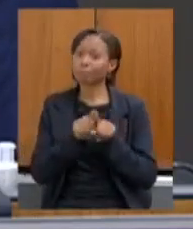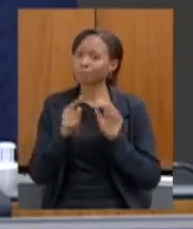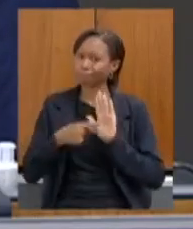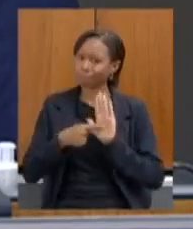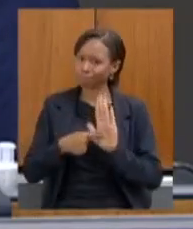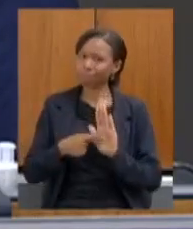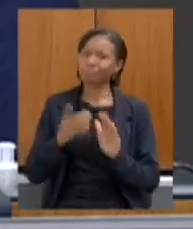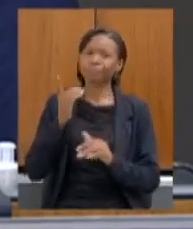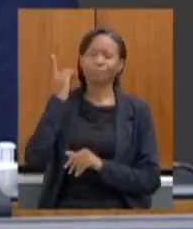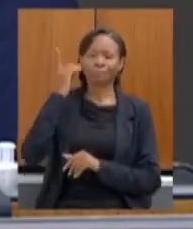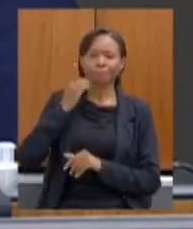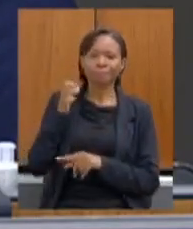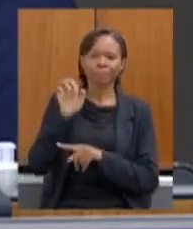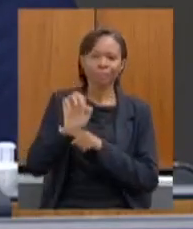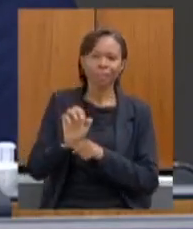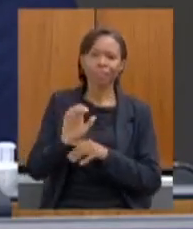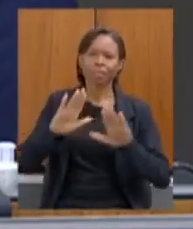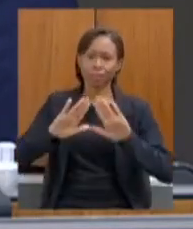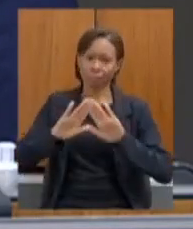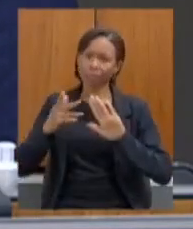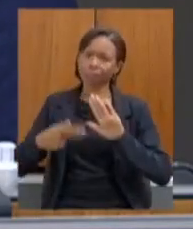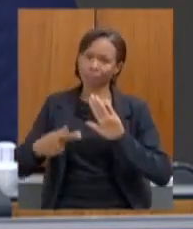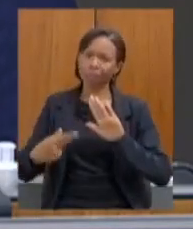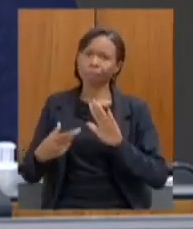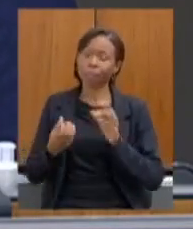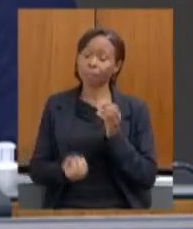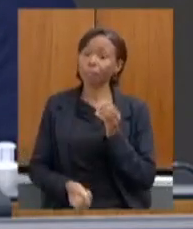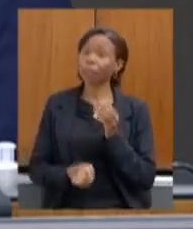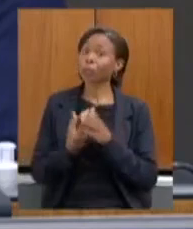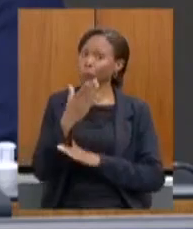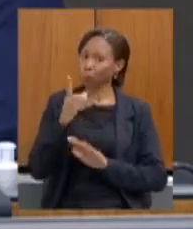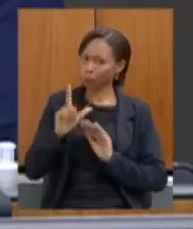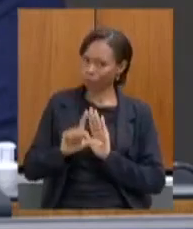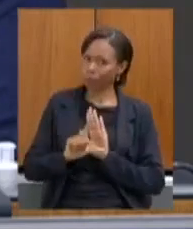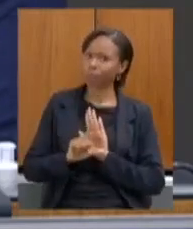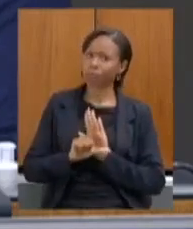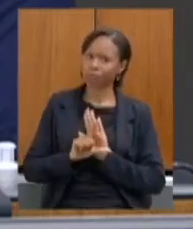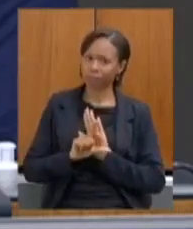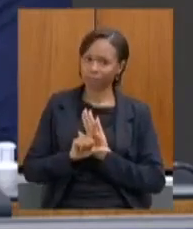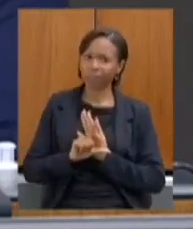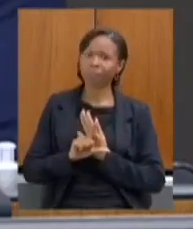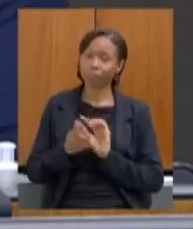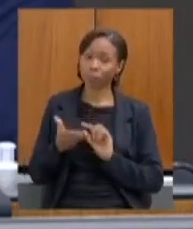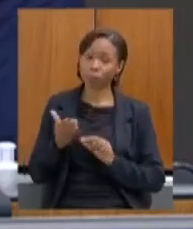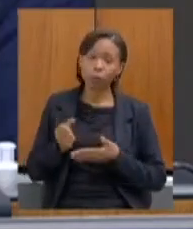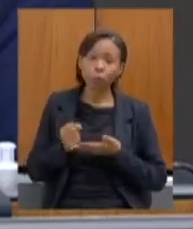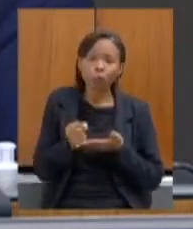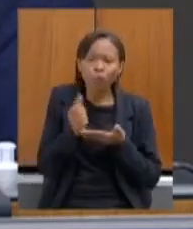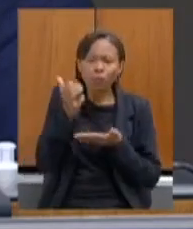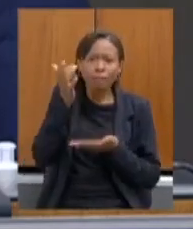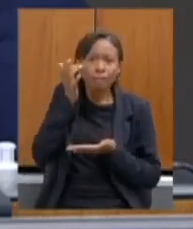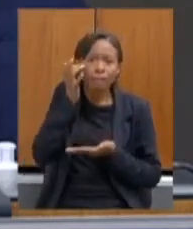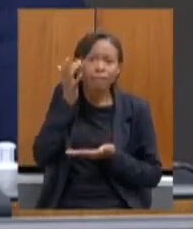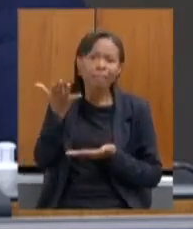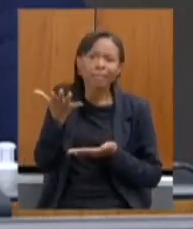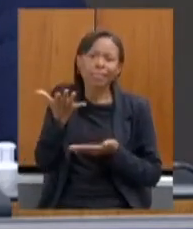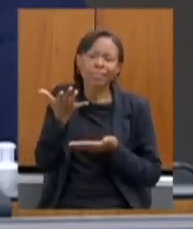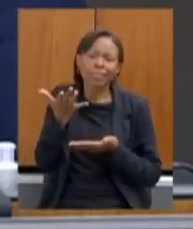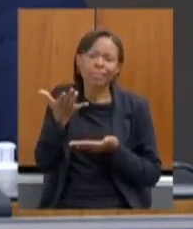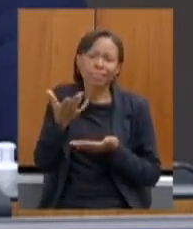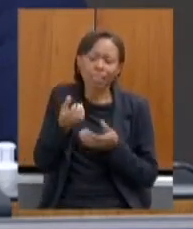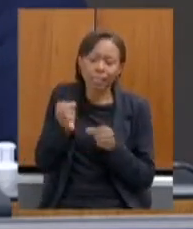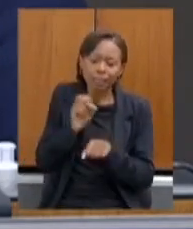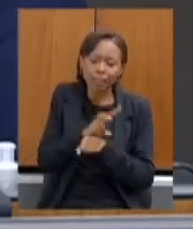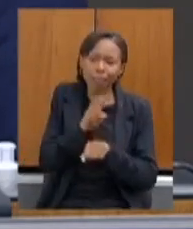os deputados estaduais da Assembleia Legislativa, que criaram leis que facilitam, que simplificam a geração de empregos